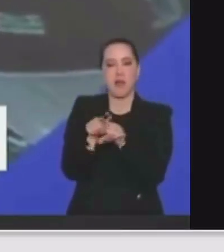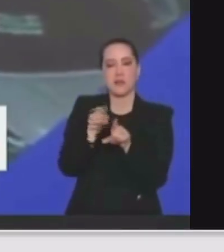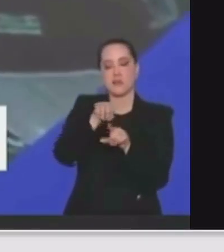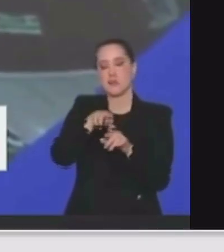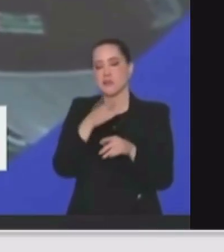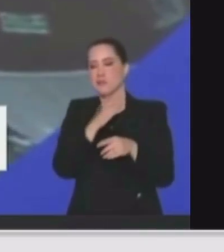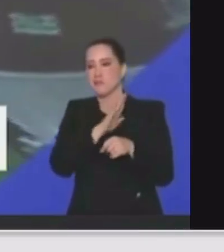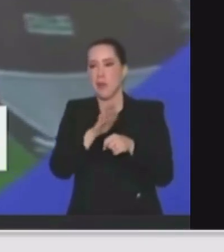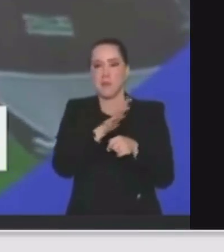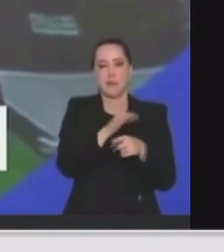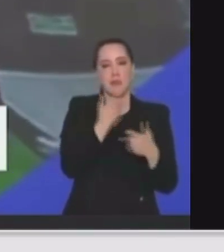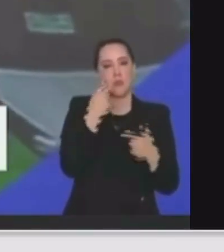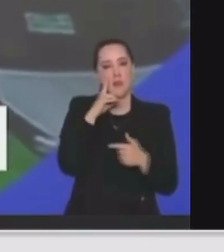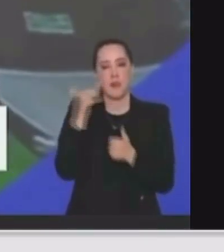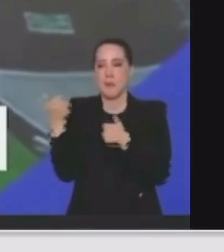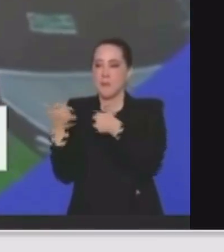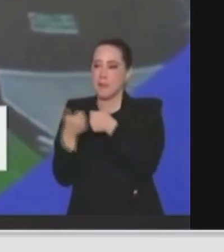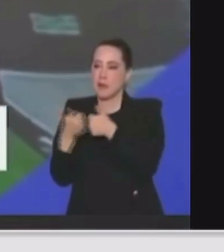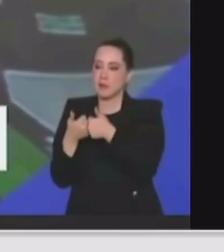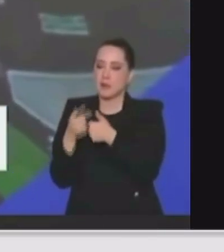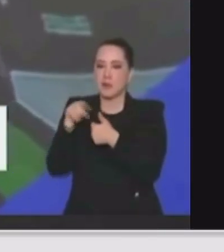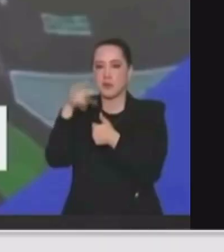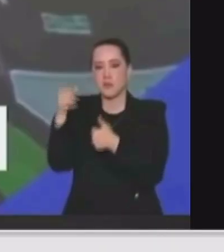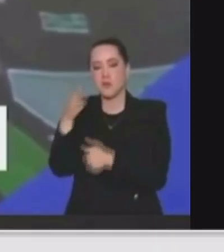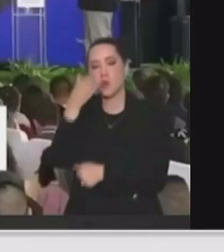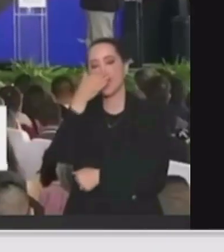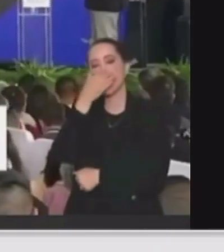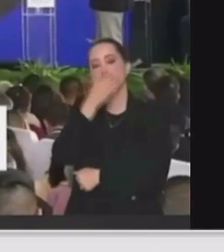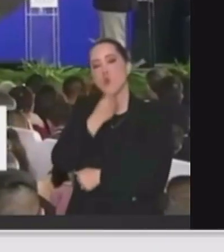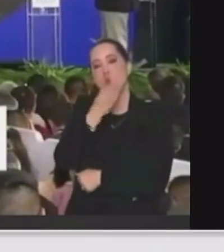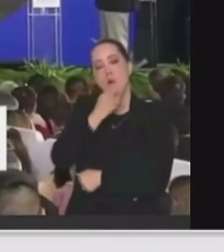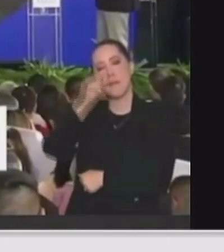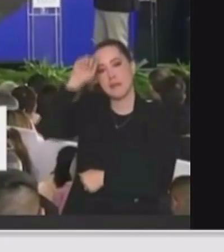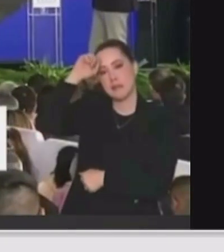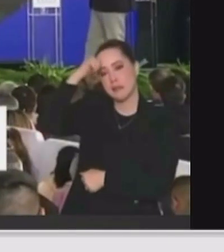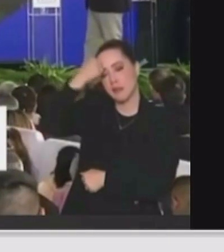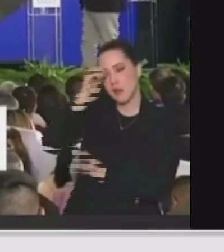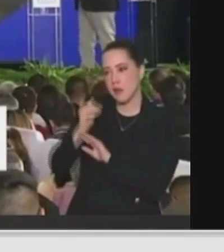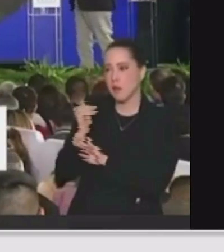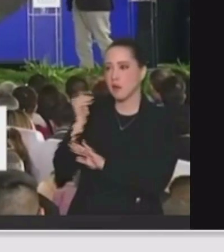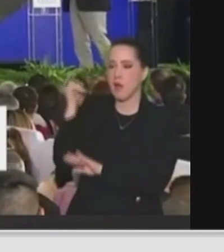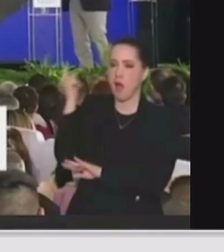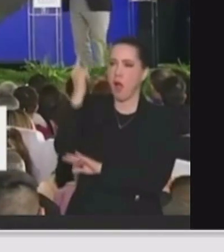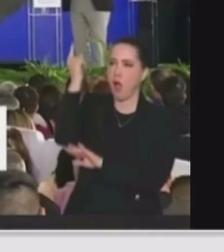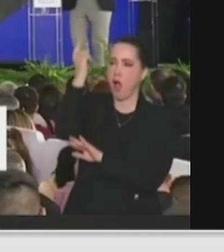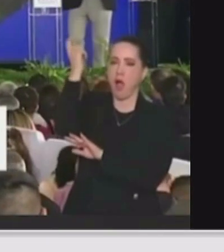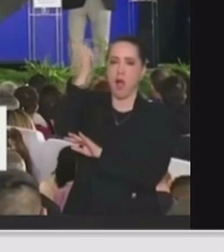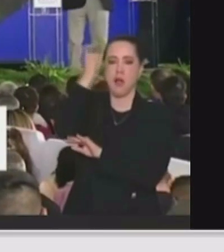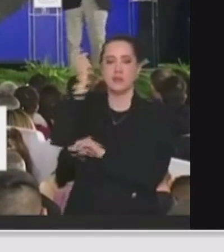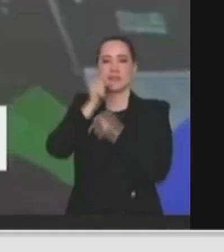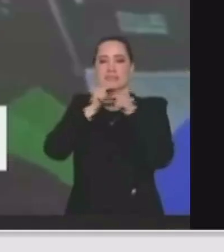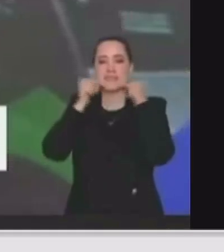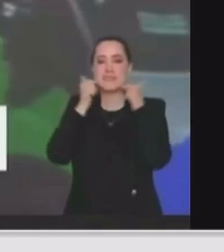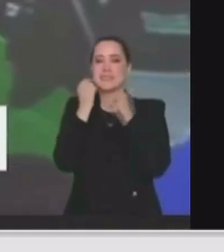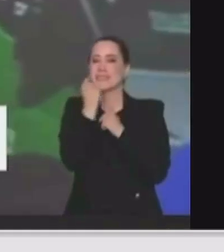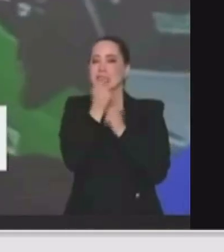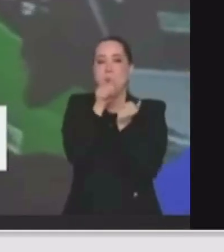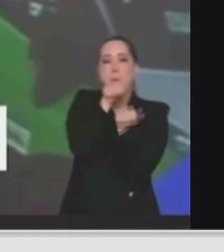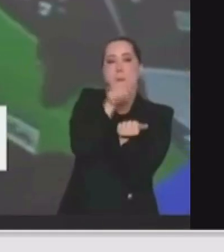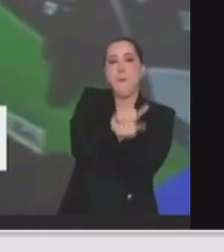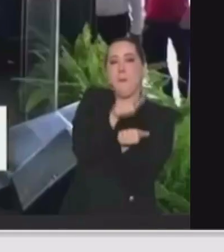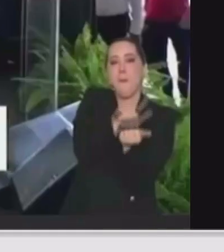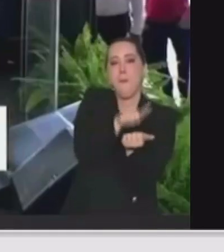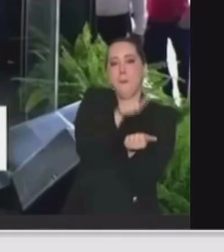cenoura. E do lado dela, um senhor negro, alto, sorrindo, sem nenhum dente aqui na